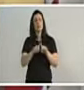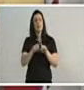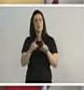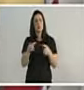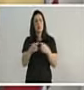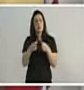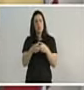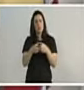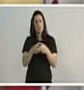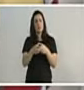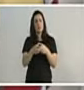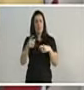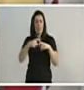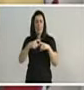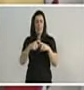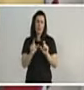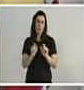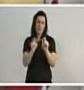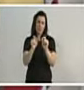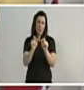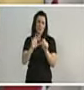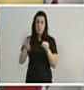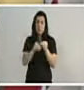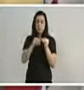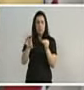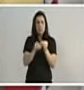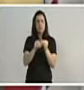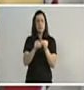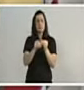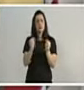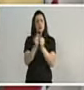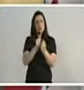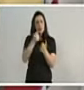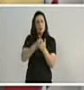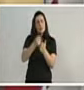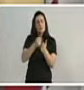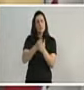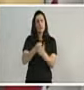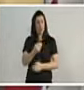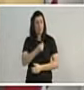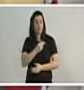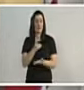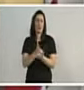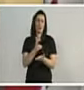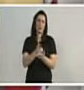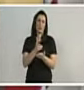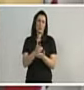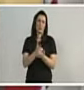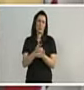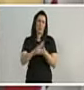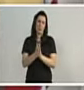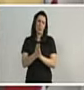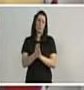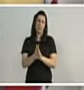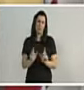do hospital santo antônio e todos os demais que buscam se somar nessa luta também pela vida nessa luta pelo combate ao câncer